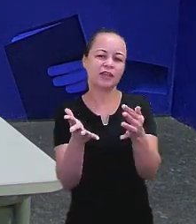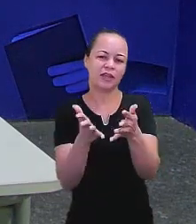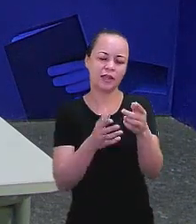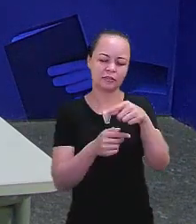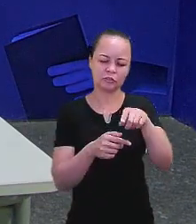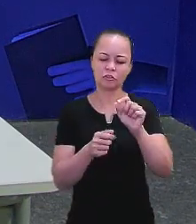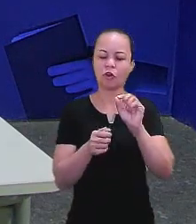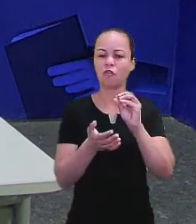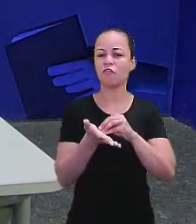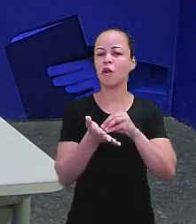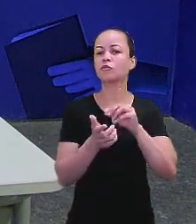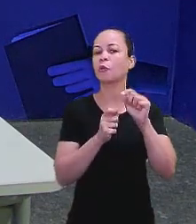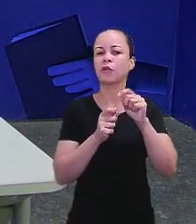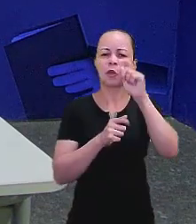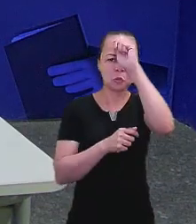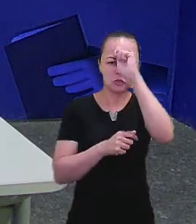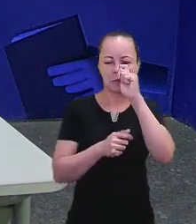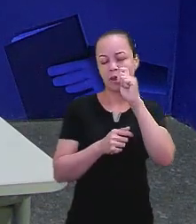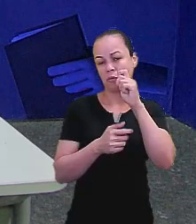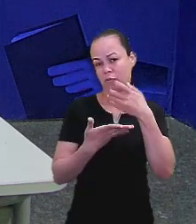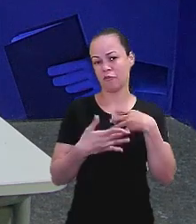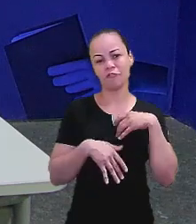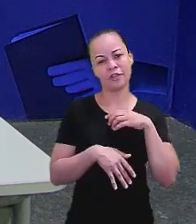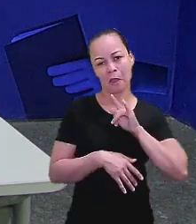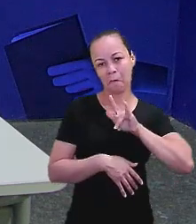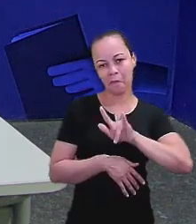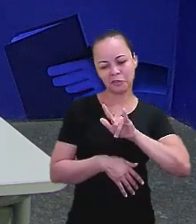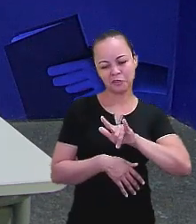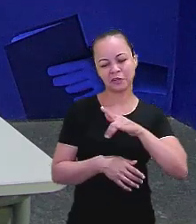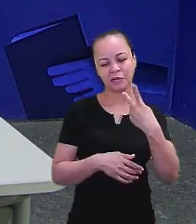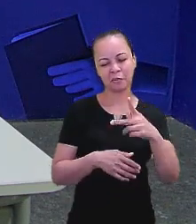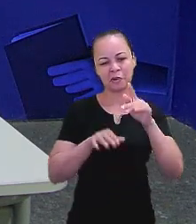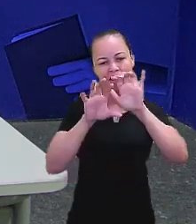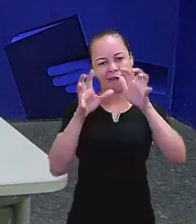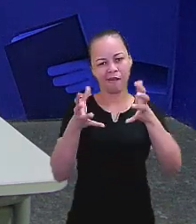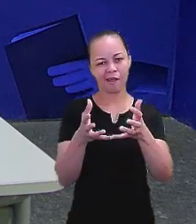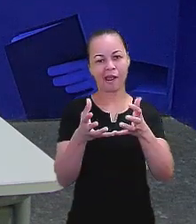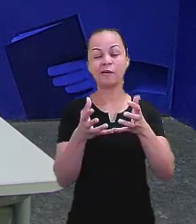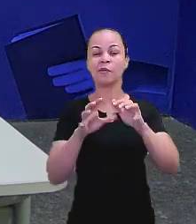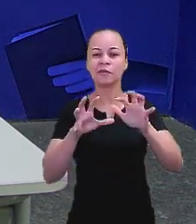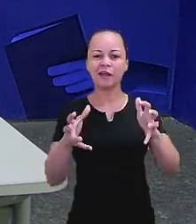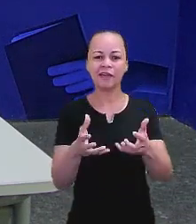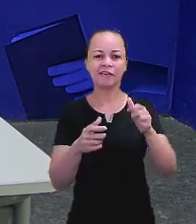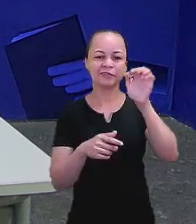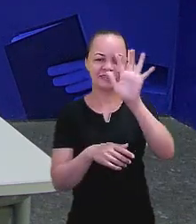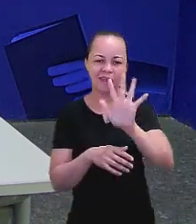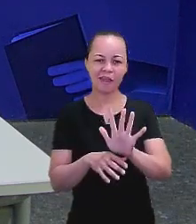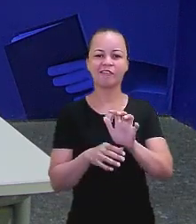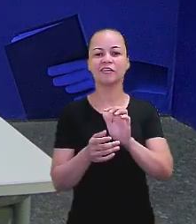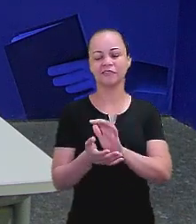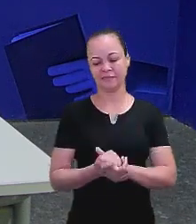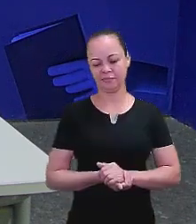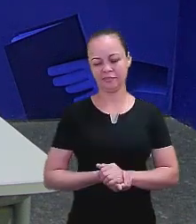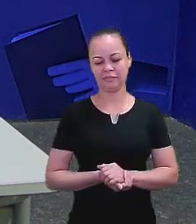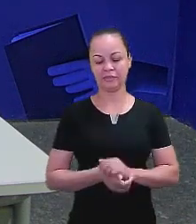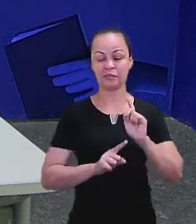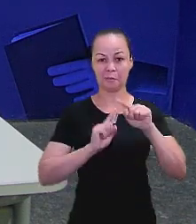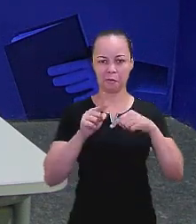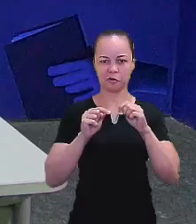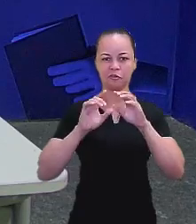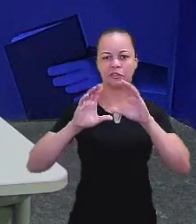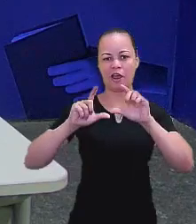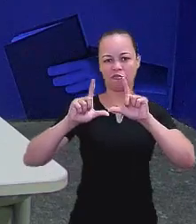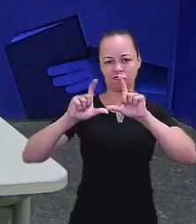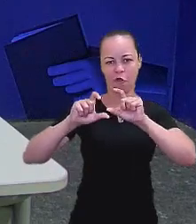só o chapéu. Eu achei lindo. Eu fiquei apaixonada por esse boneco de neve. Depois eu vou tirar foto também. Olha só. E